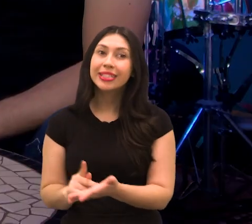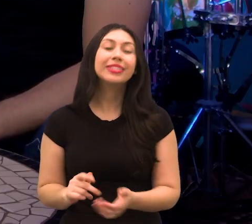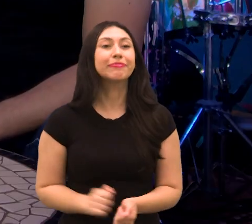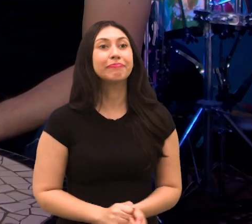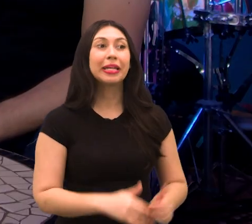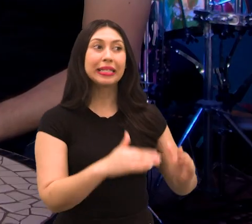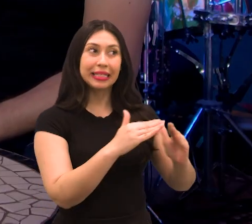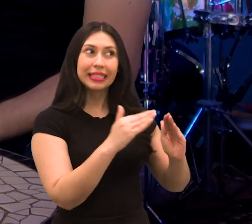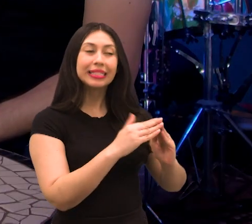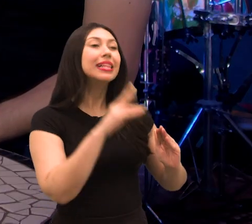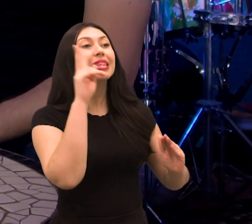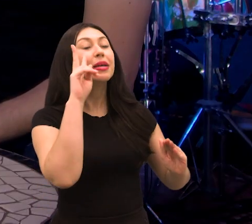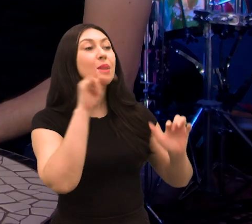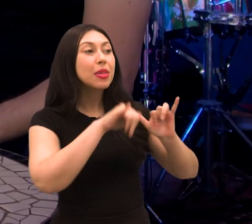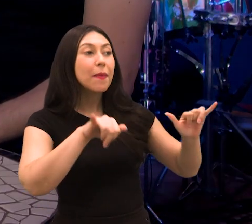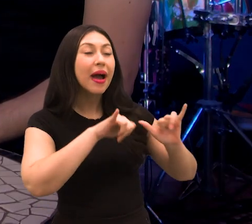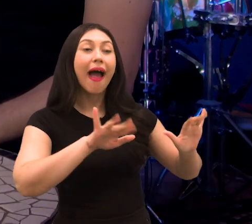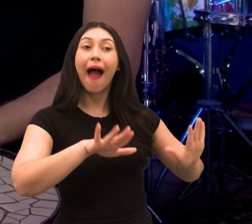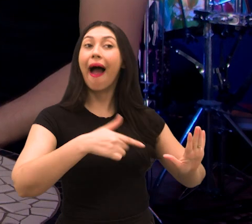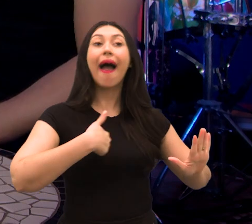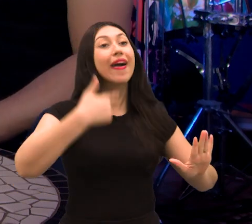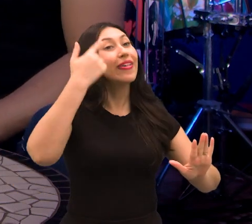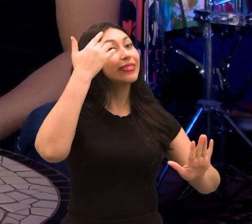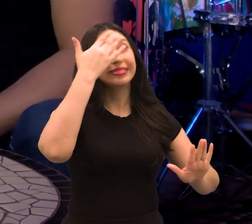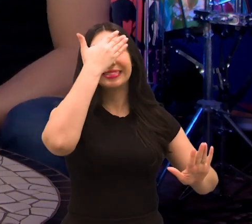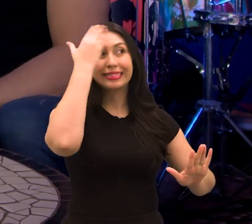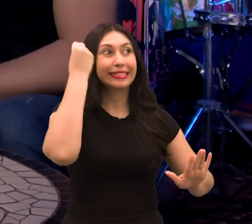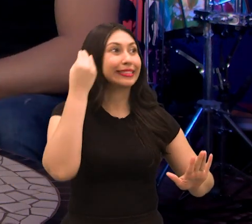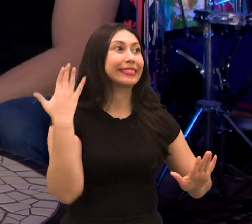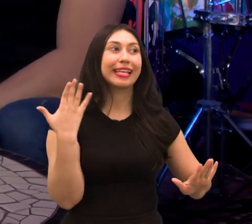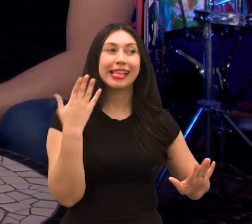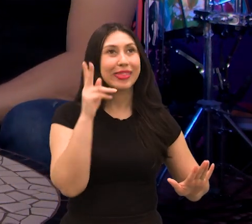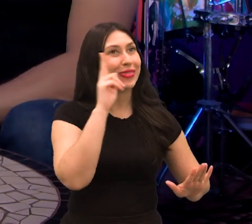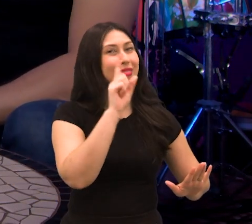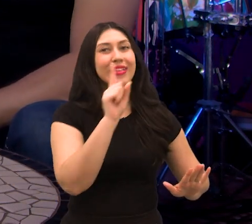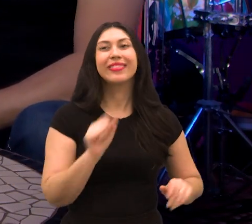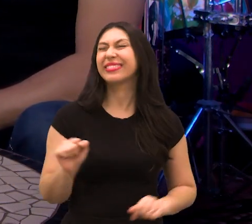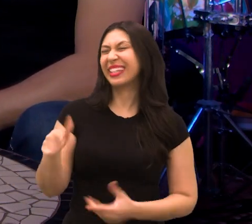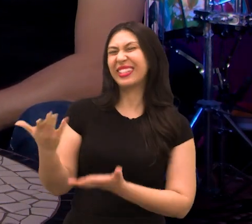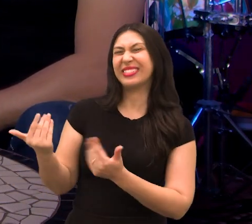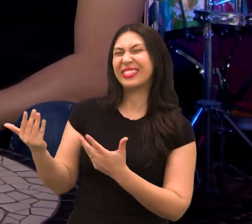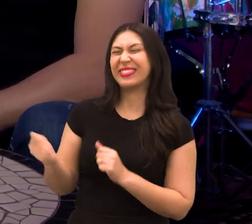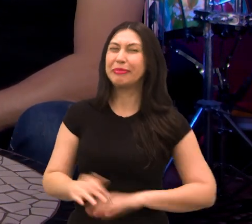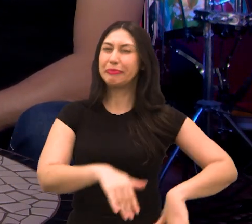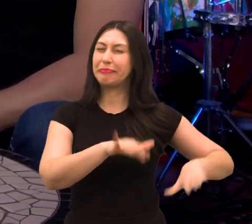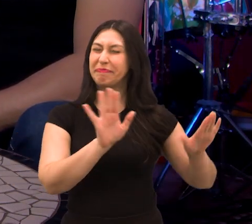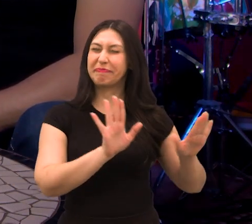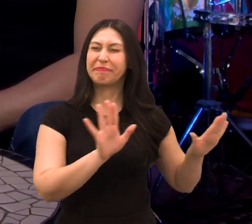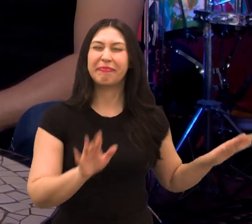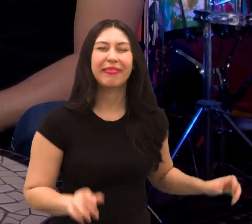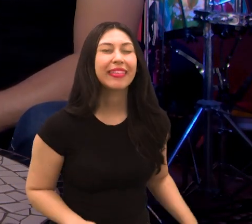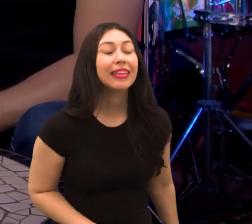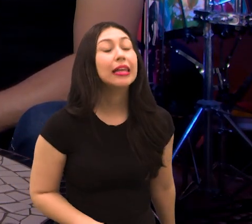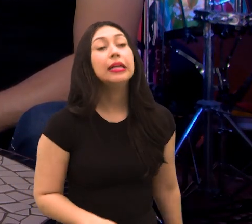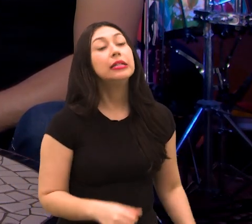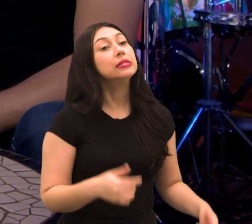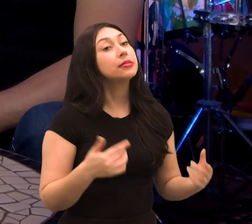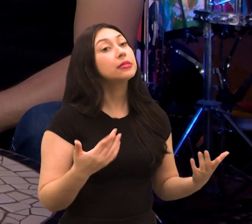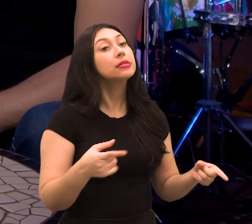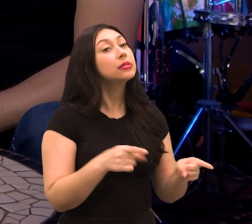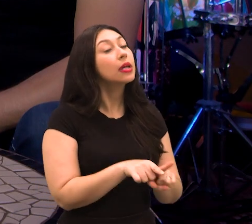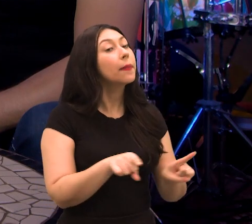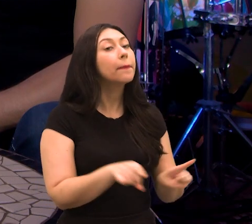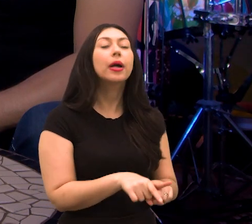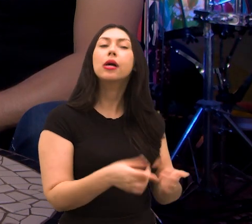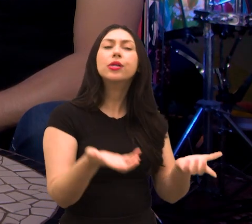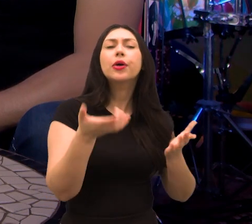deve lembrar, com certeza. Eu não, confesso que não me lembro. É novinha. Deixa quieto. Olha lá. Peleco, e aí, também a gente